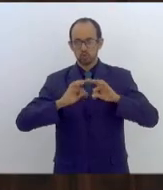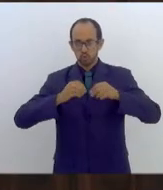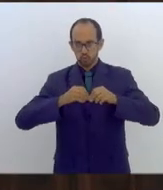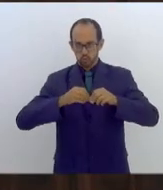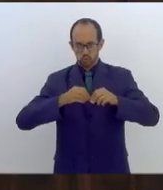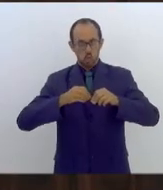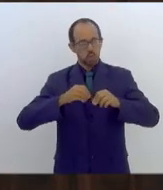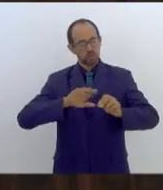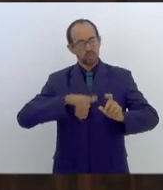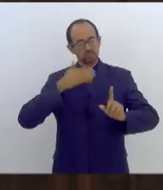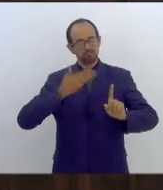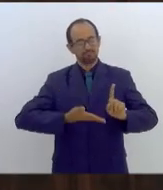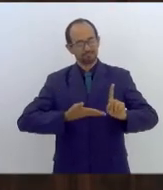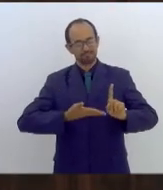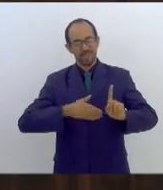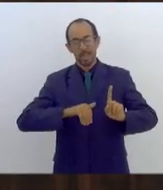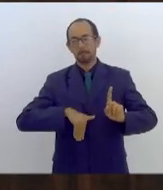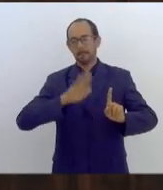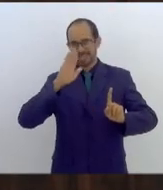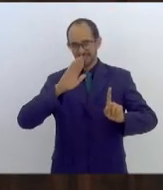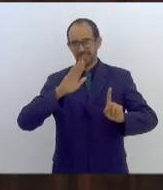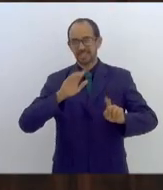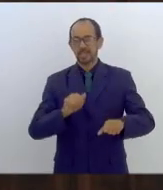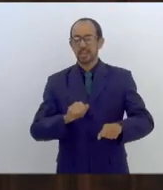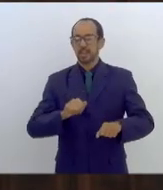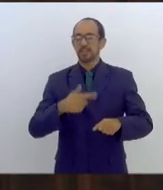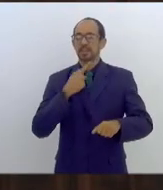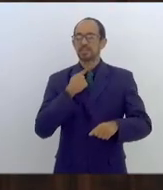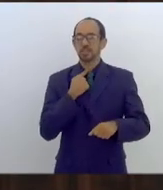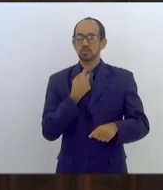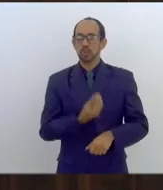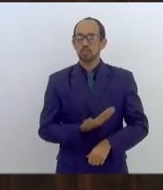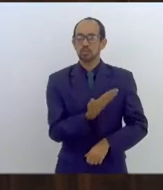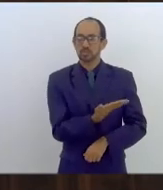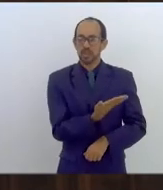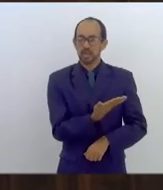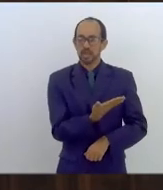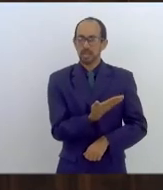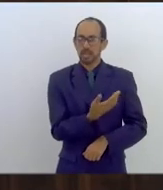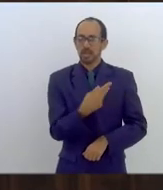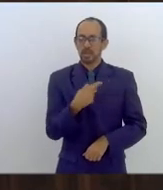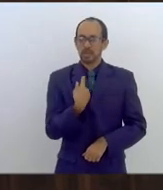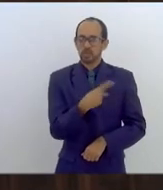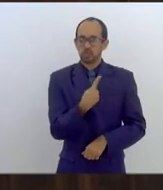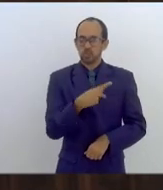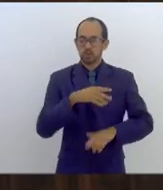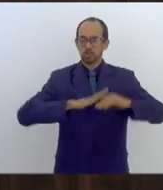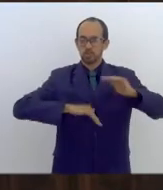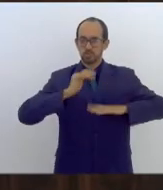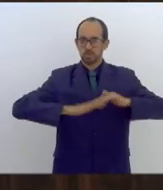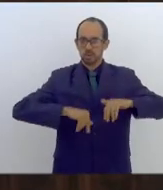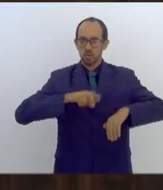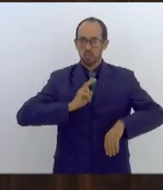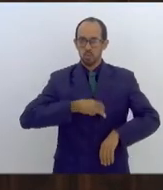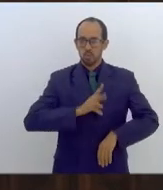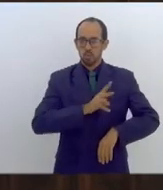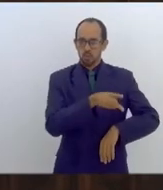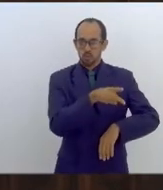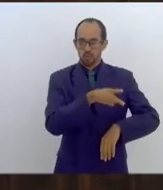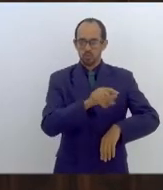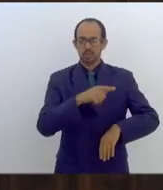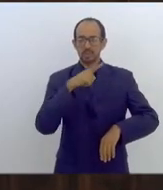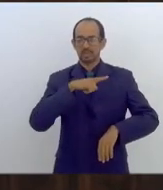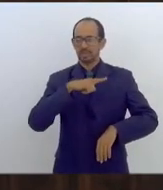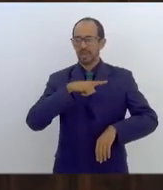essas encomendas e muito mais desejo a você é que a sua carreira prossiga que você seja mais brilhante que você